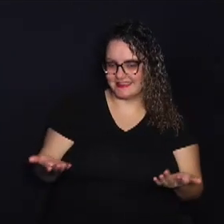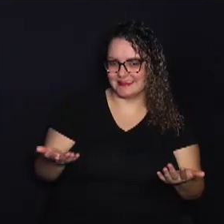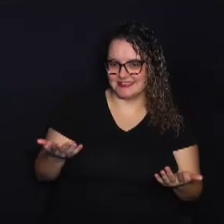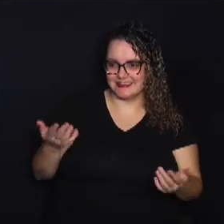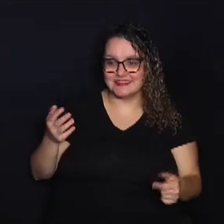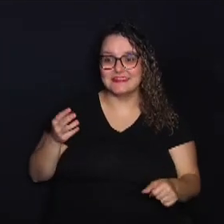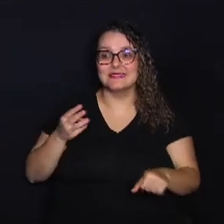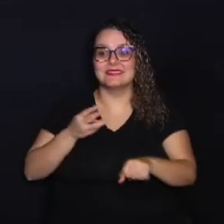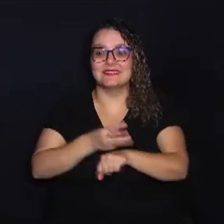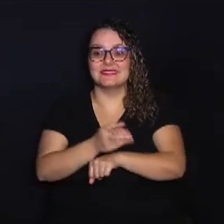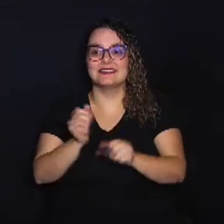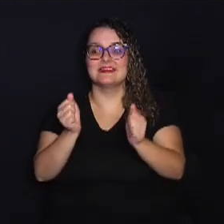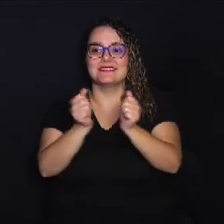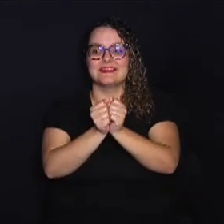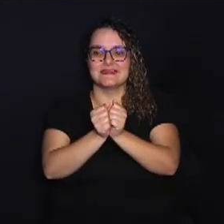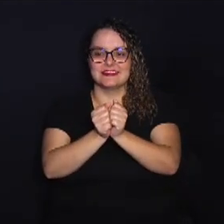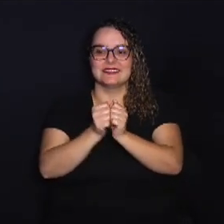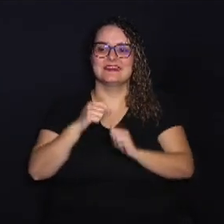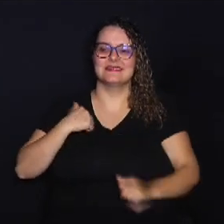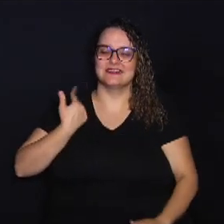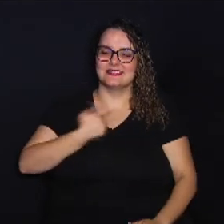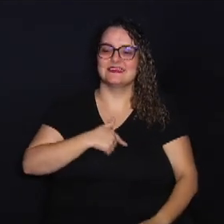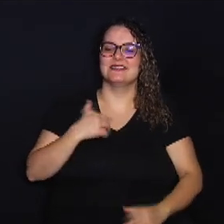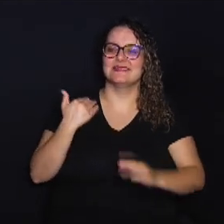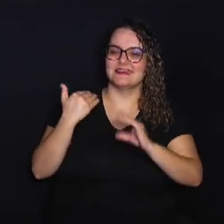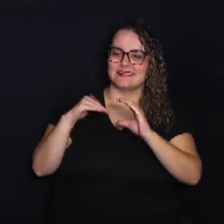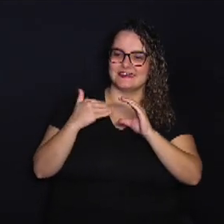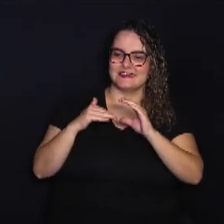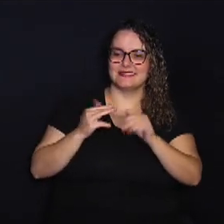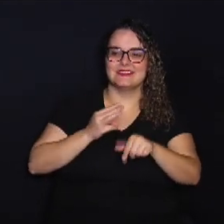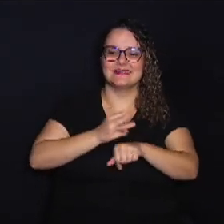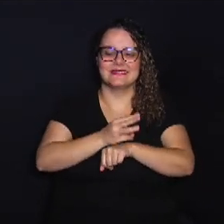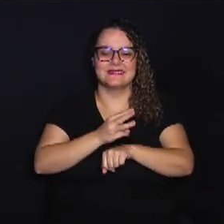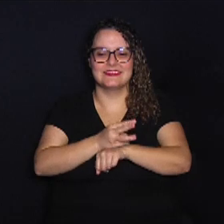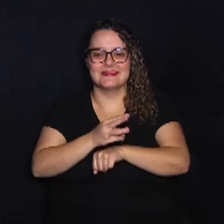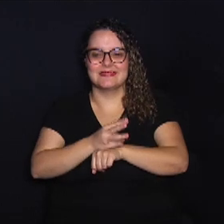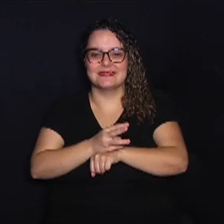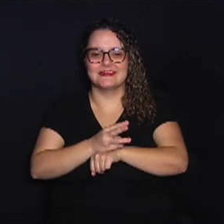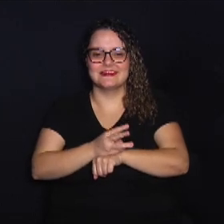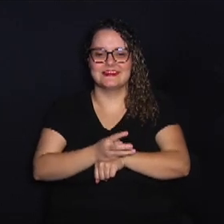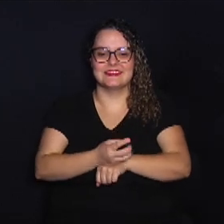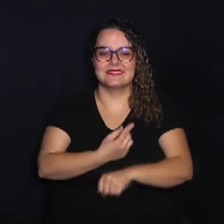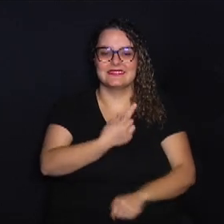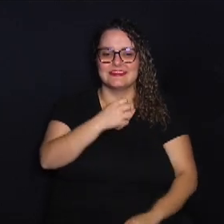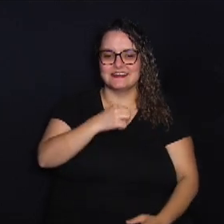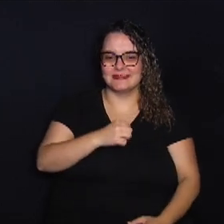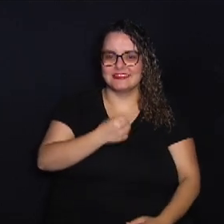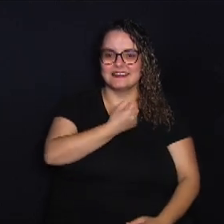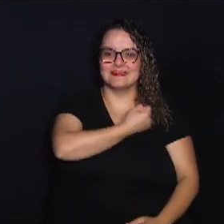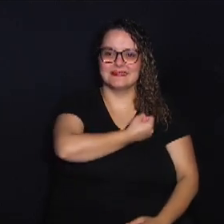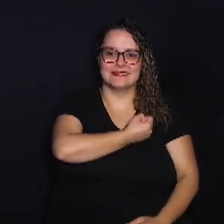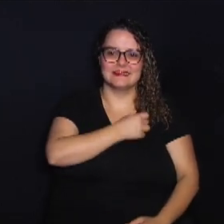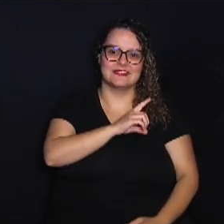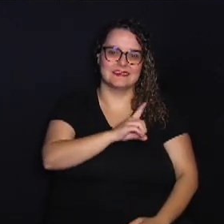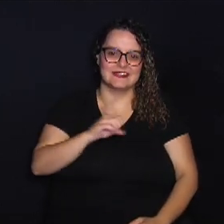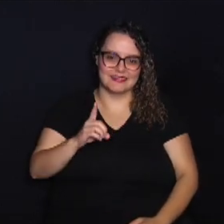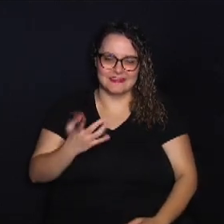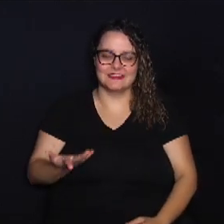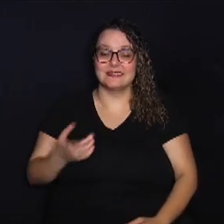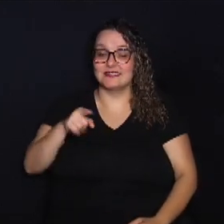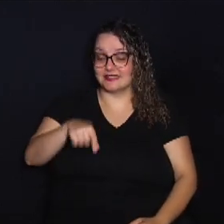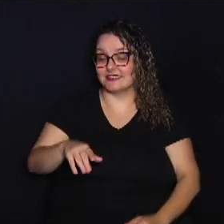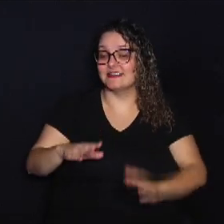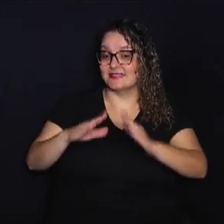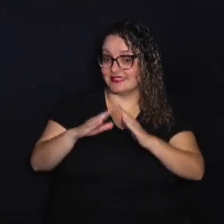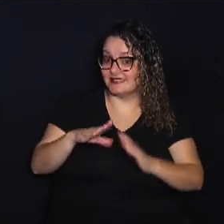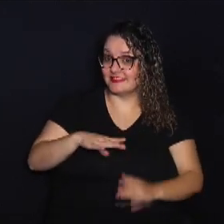e participe. Mande a sua mensagem para o número do nosso WhatsApp. 19 é o nosso DDD. Para você que é de Campinas e